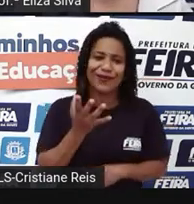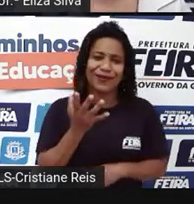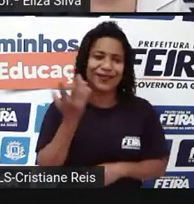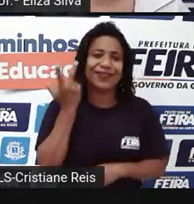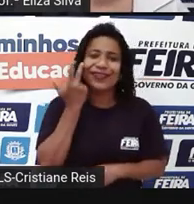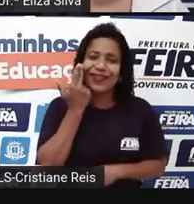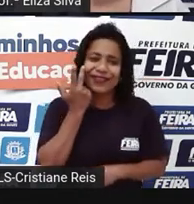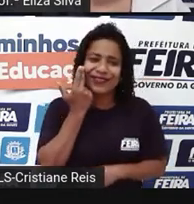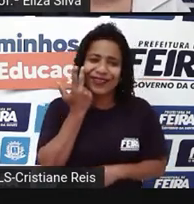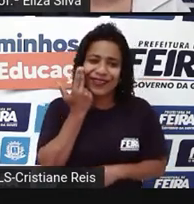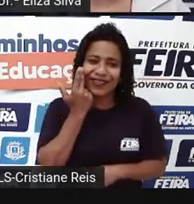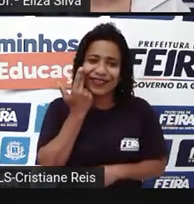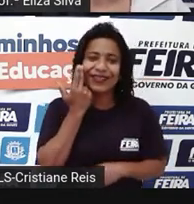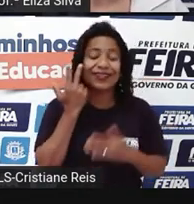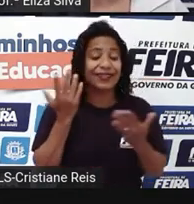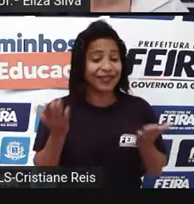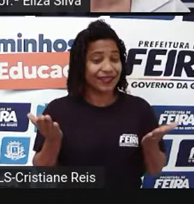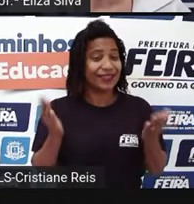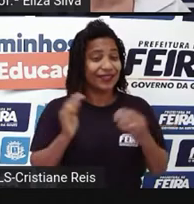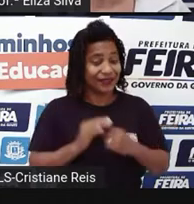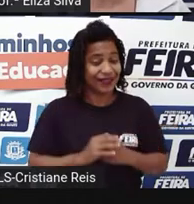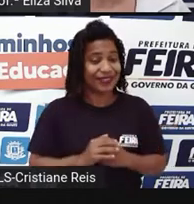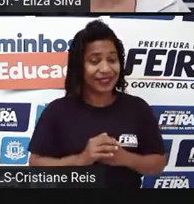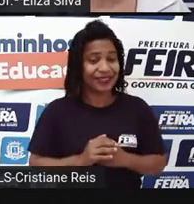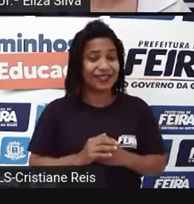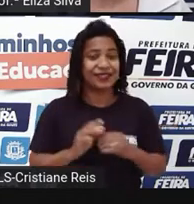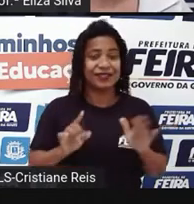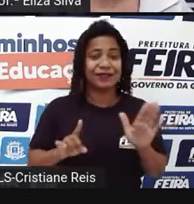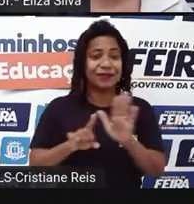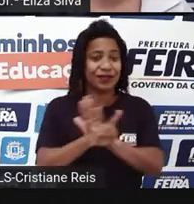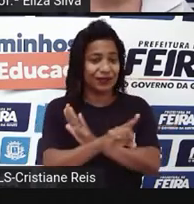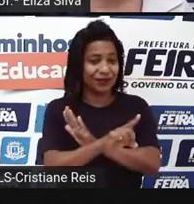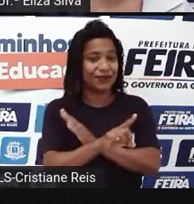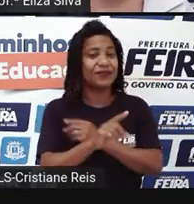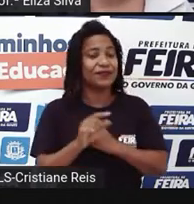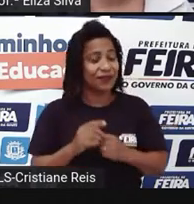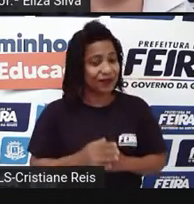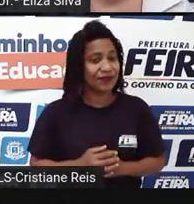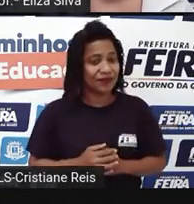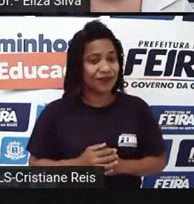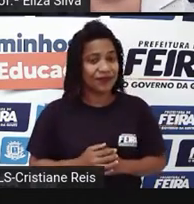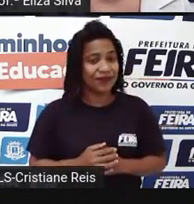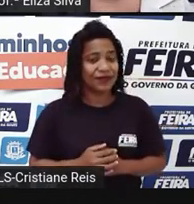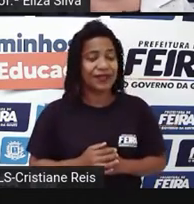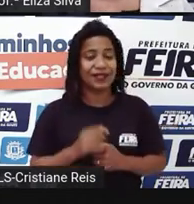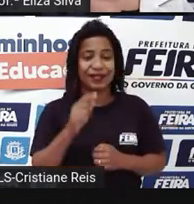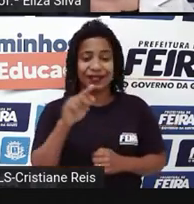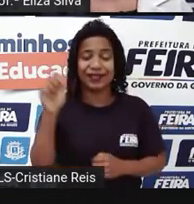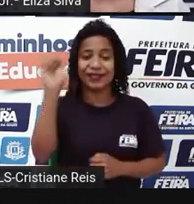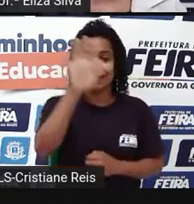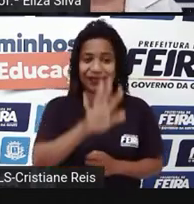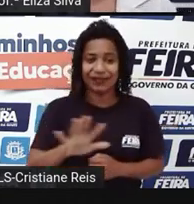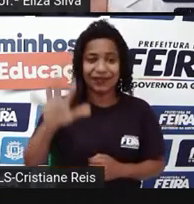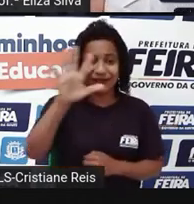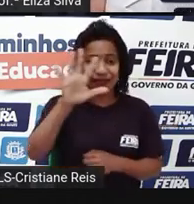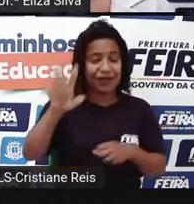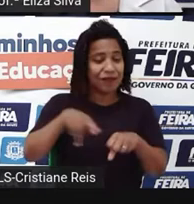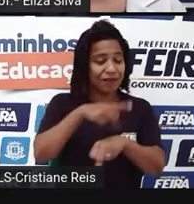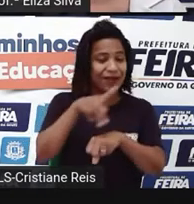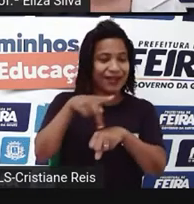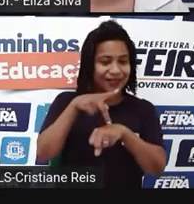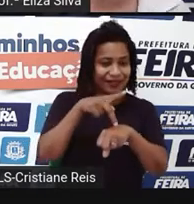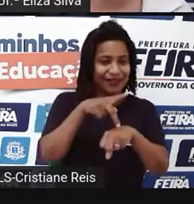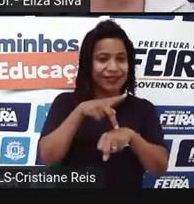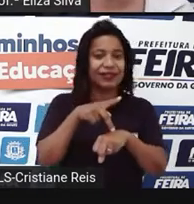não é verdade? E eles se perguntam da seguinte maneira, a respeito das nacionalidades, dos países, né,